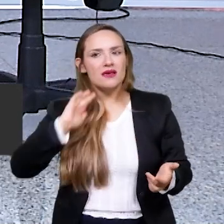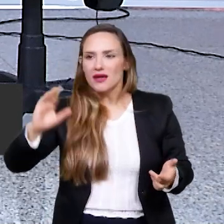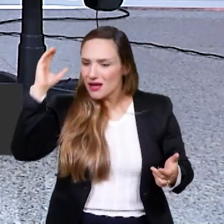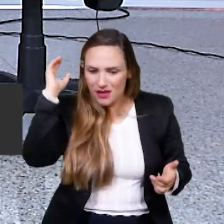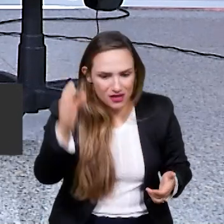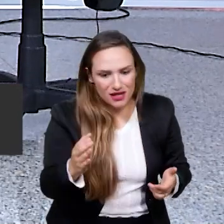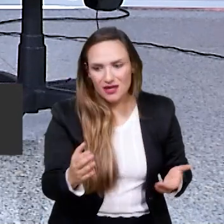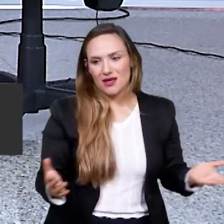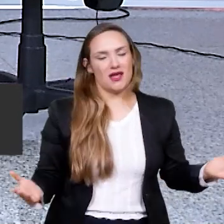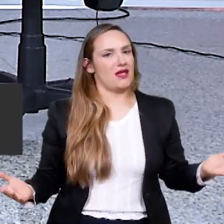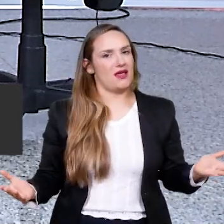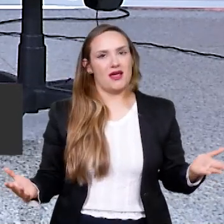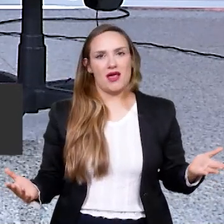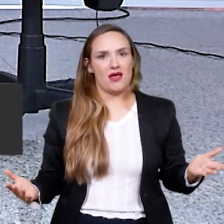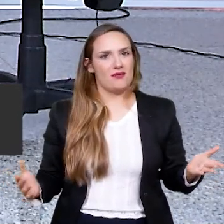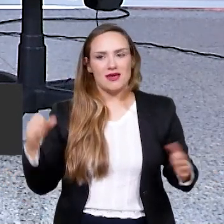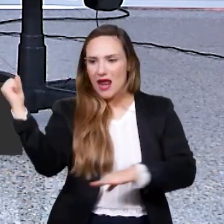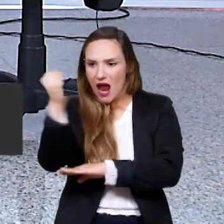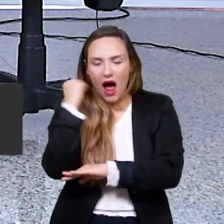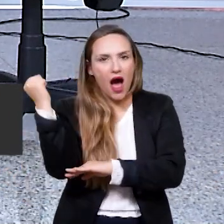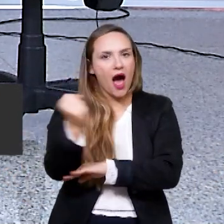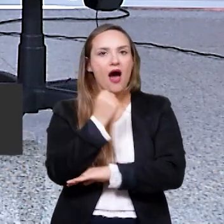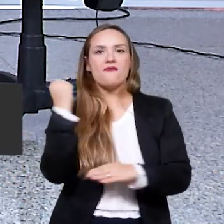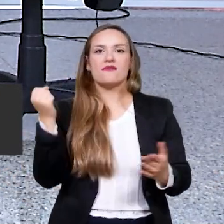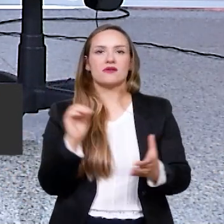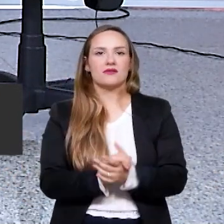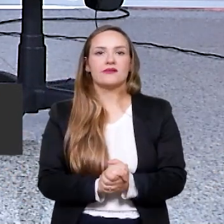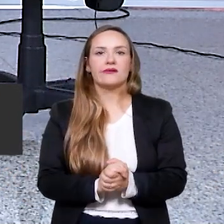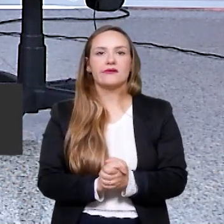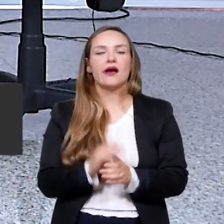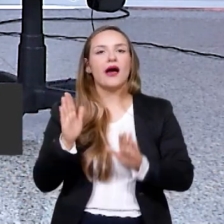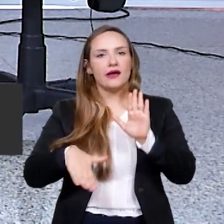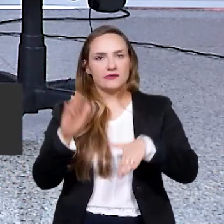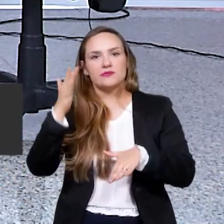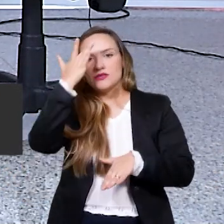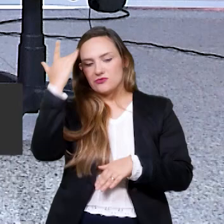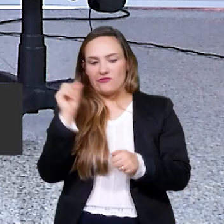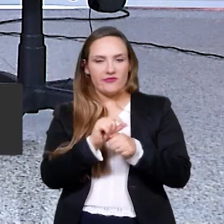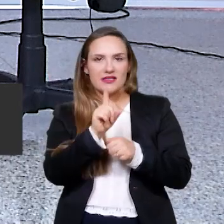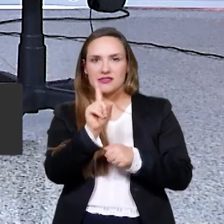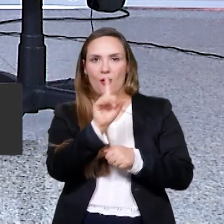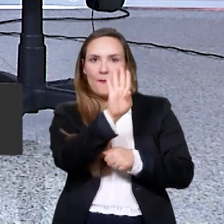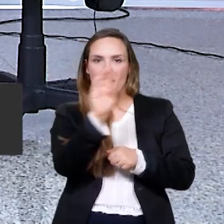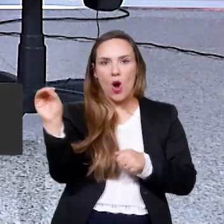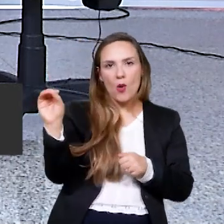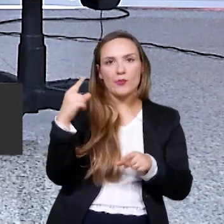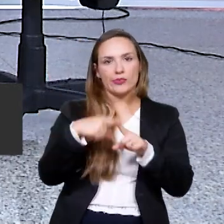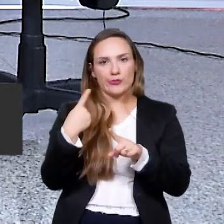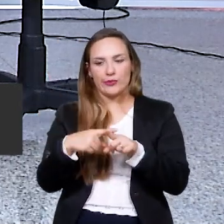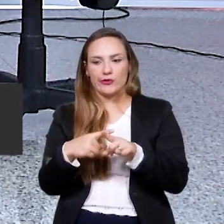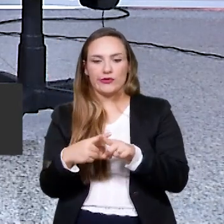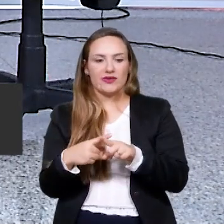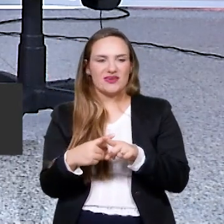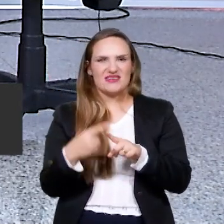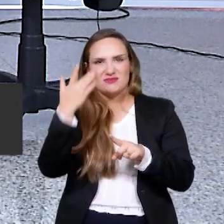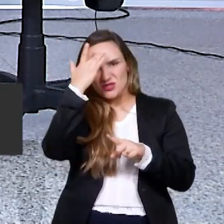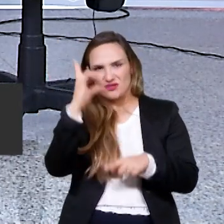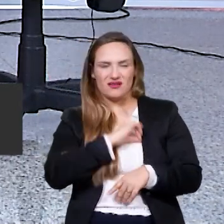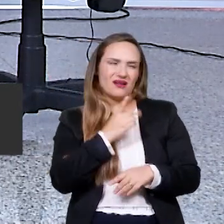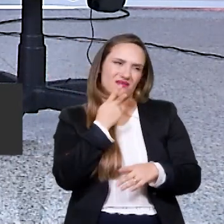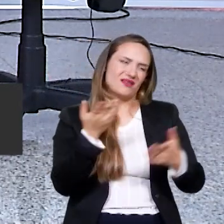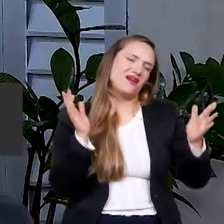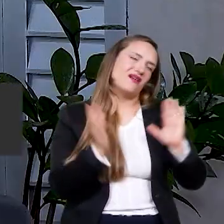disso. não registra o boletim de ocorrência, porque já tem essa Exatamente. receptividade não acolhedora. Exato, então aquilo que foi Não é criado acolhido. para